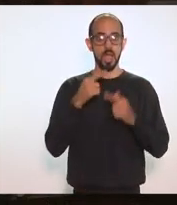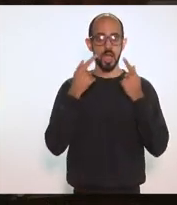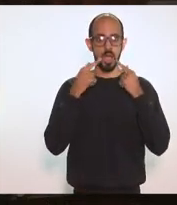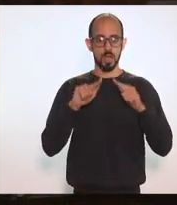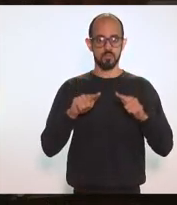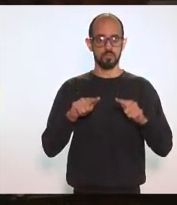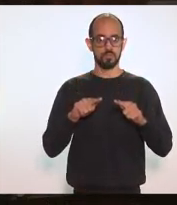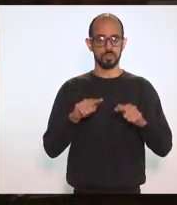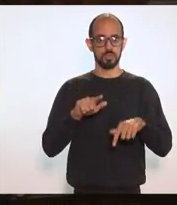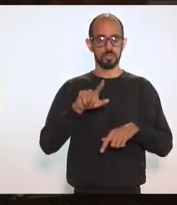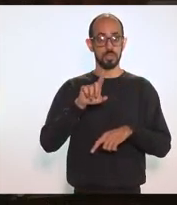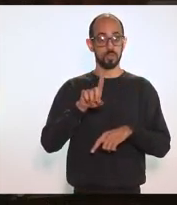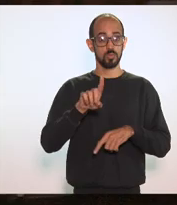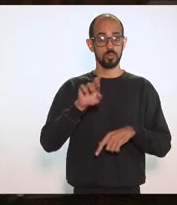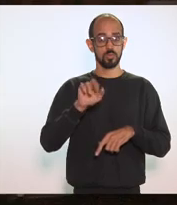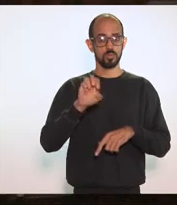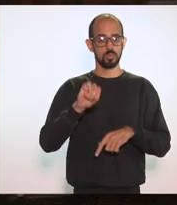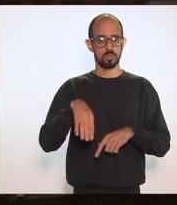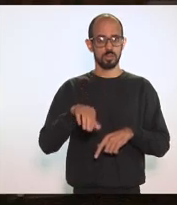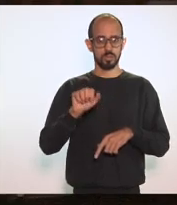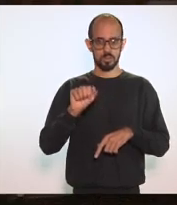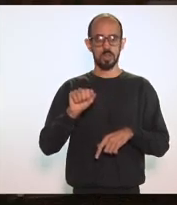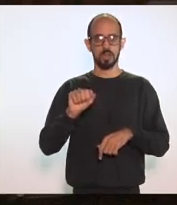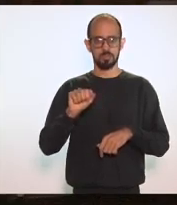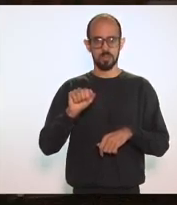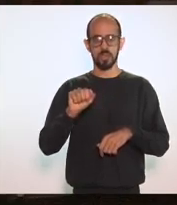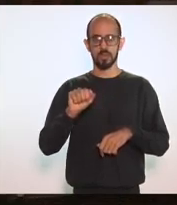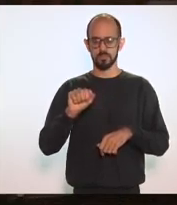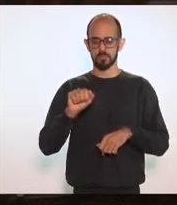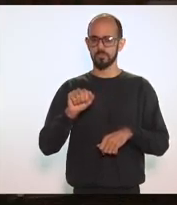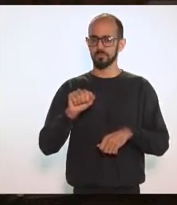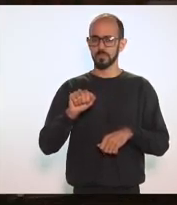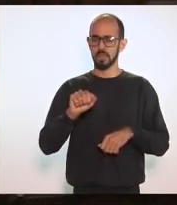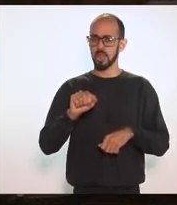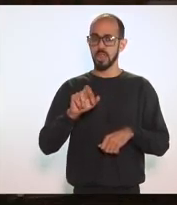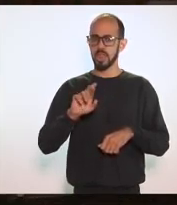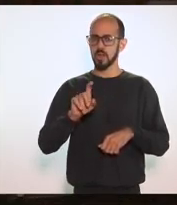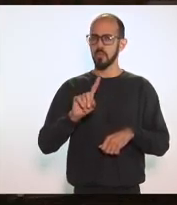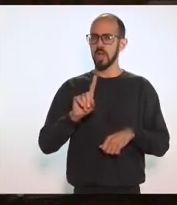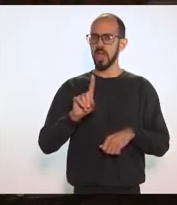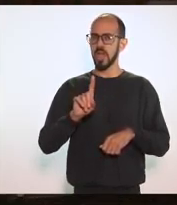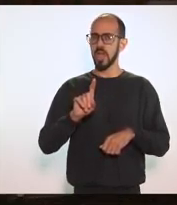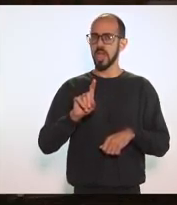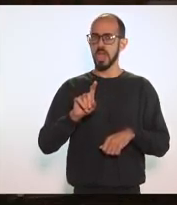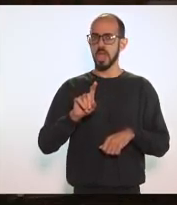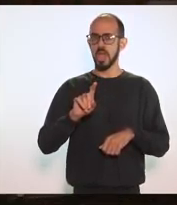adjetivo aqui não é exagerado. Não se trata de uma hipérbole.